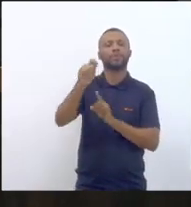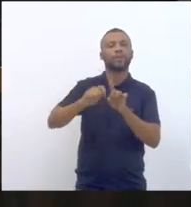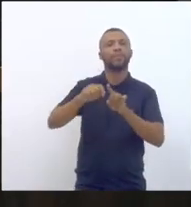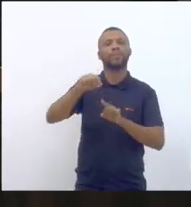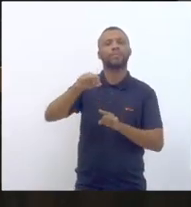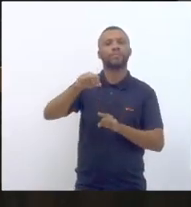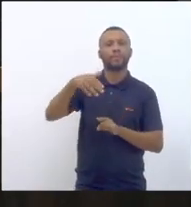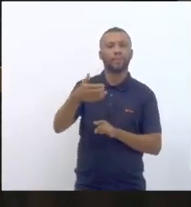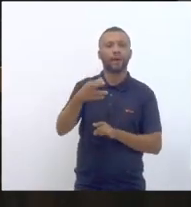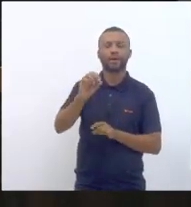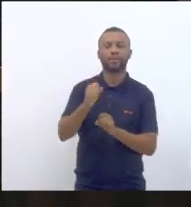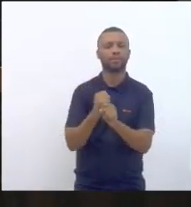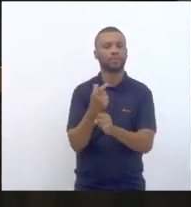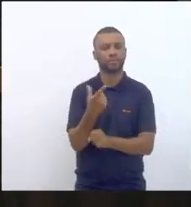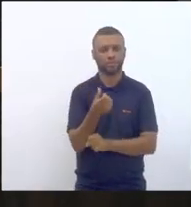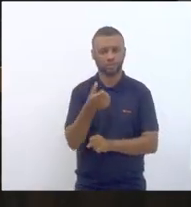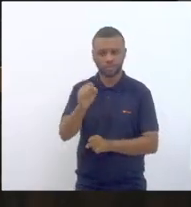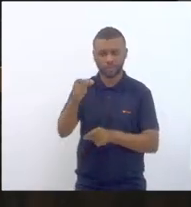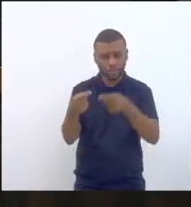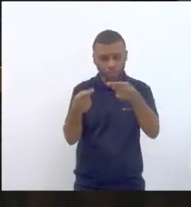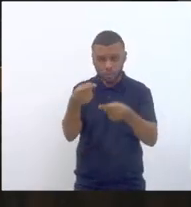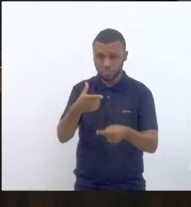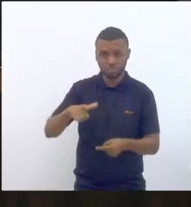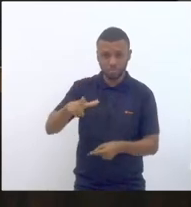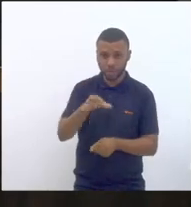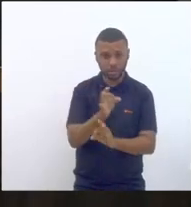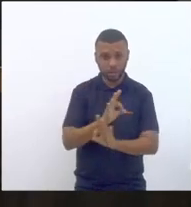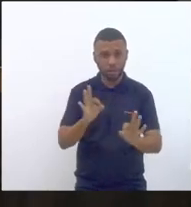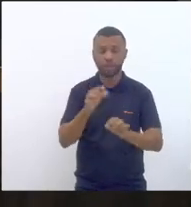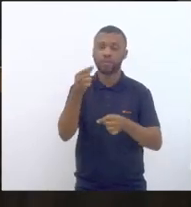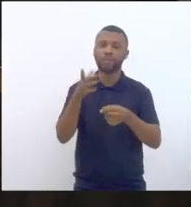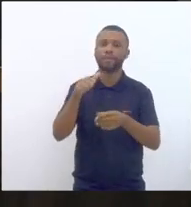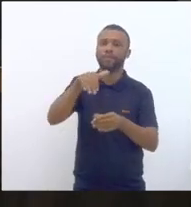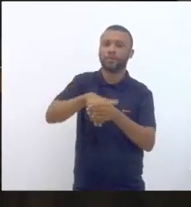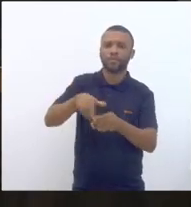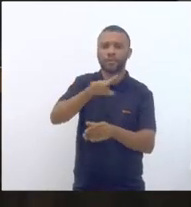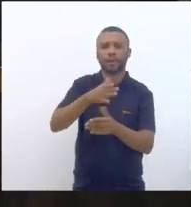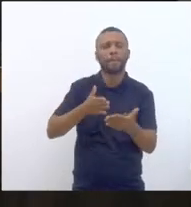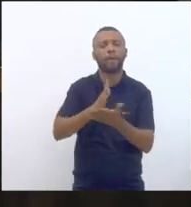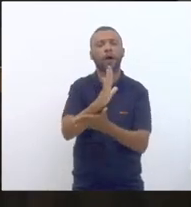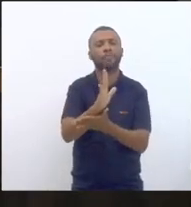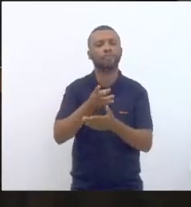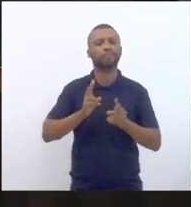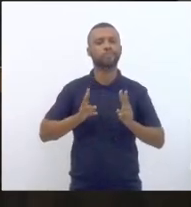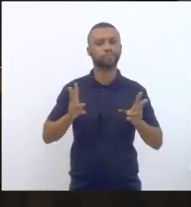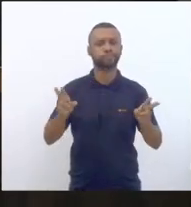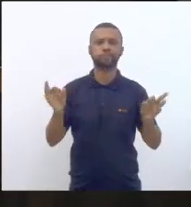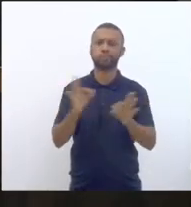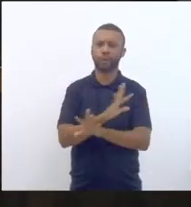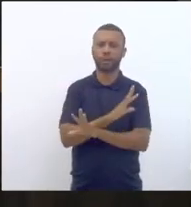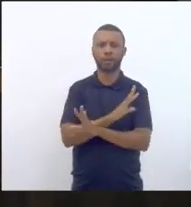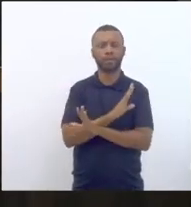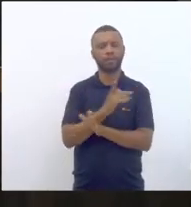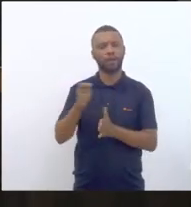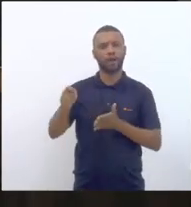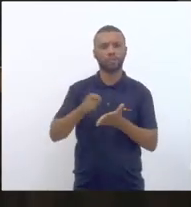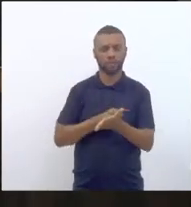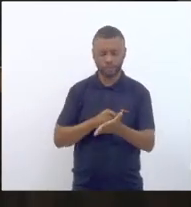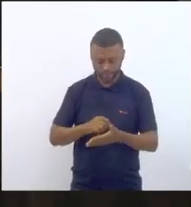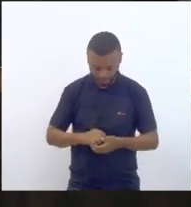de 2018. Em discussão, não havendo quem queira discutir, encerra a discussão em votação, os senhores que aprovam permaneçam como estão aprovados, vai